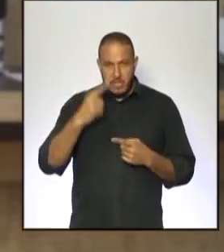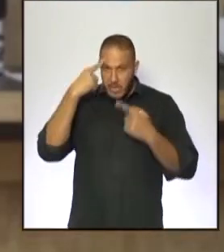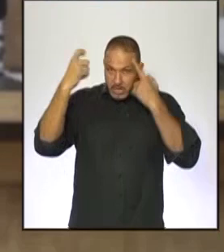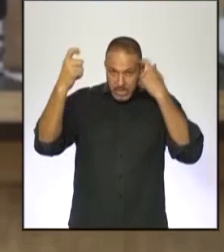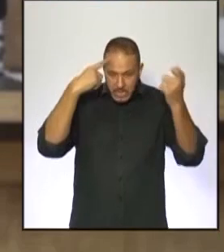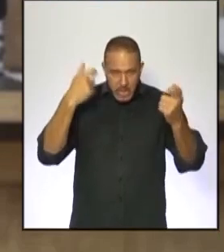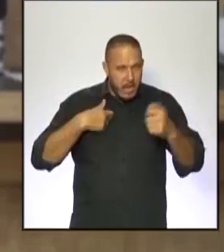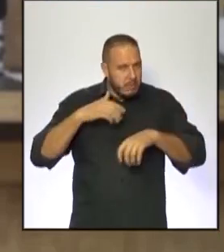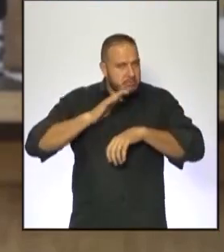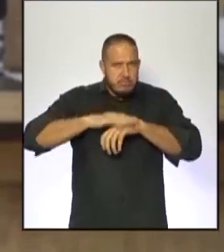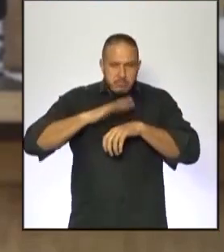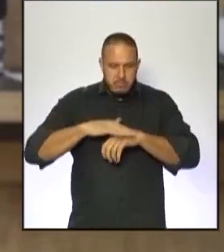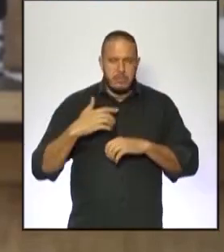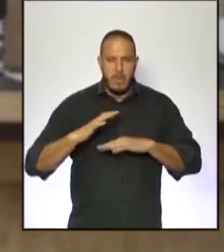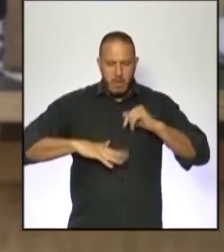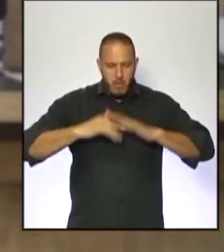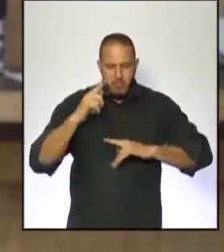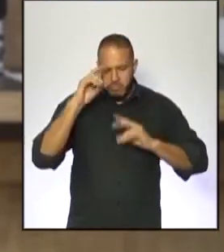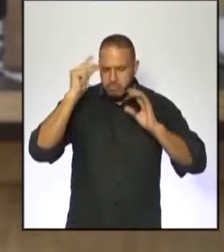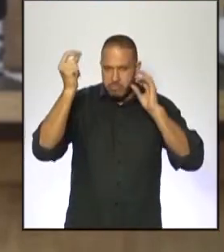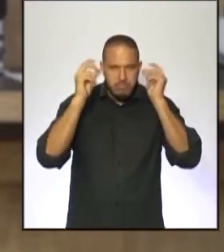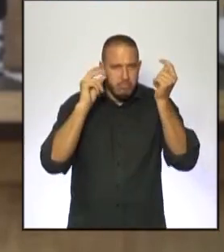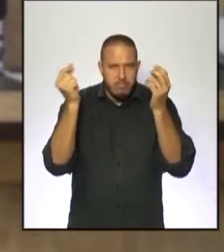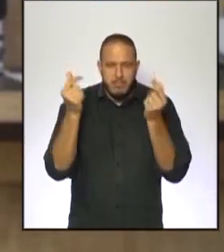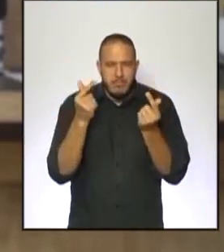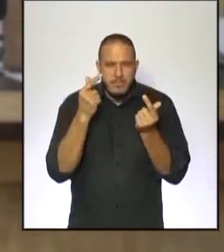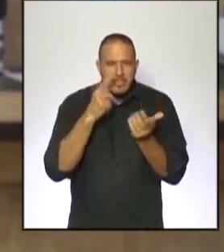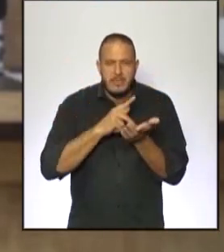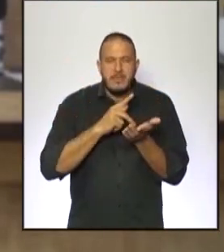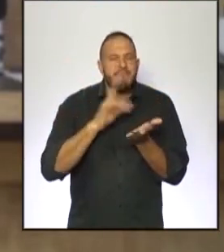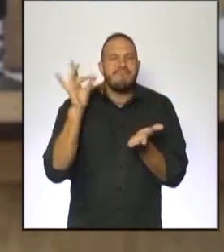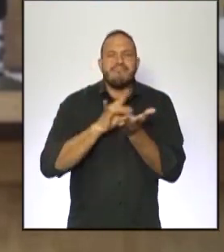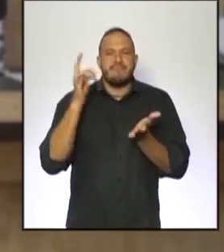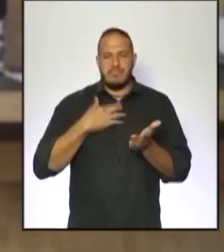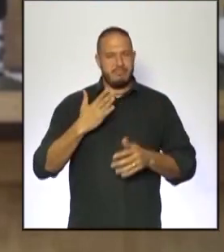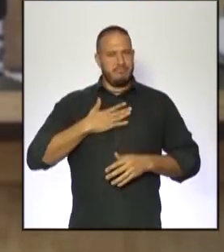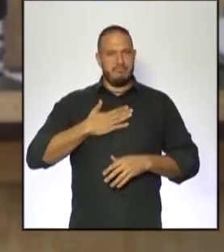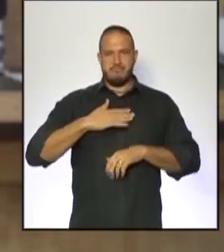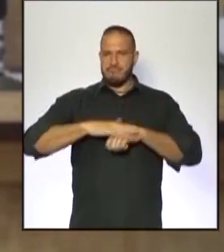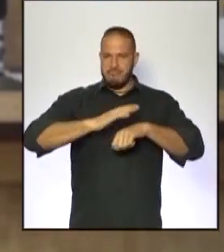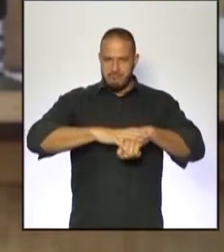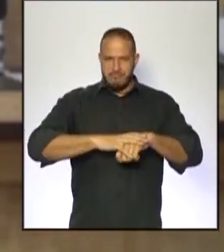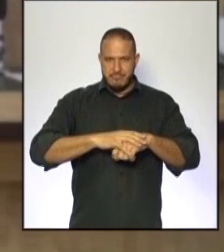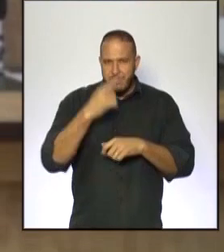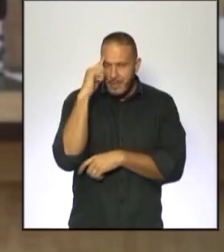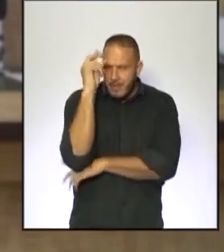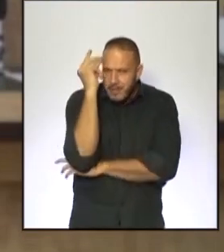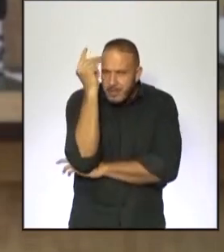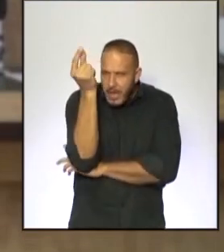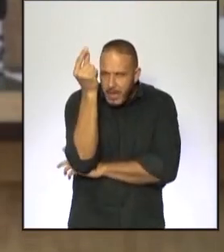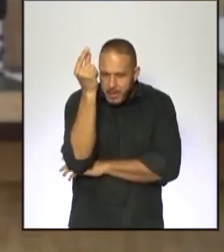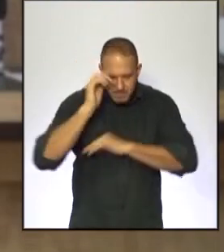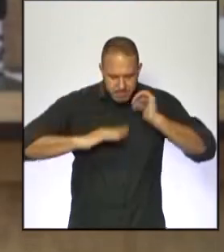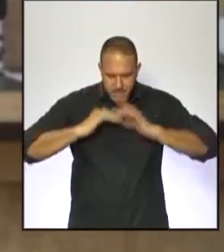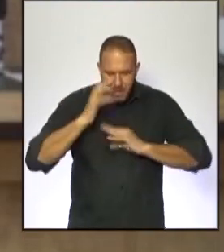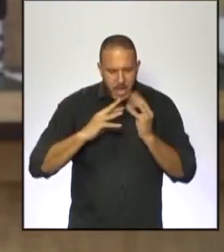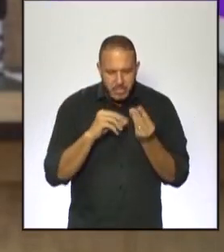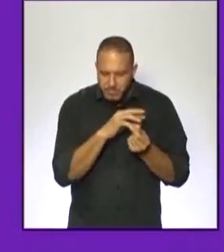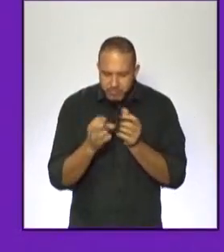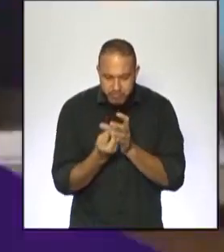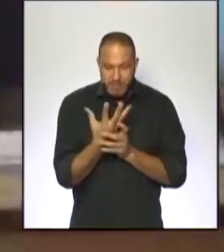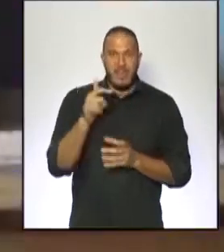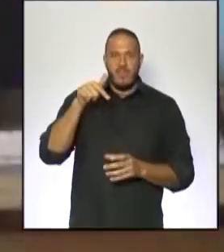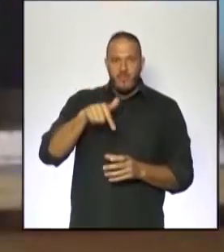as próprias mãos. Originalidade. O negócio é ter a ideia e botar a mão na